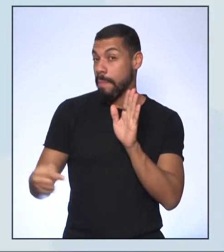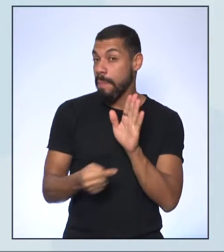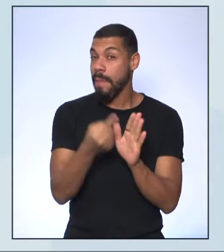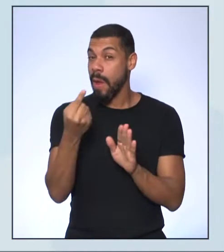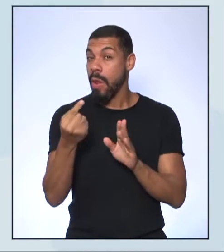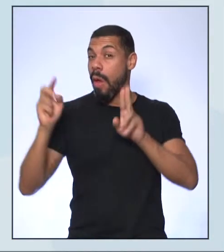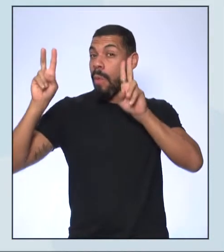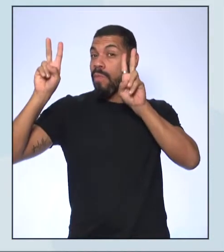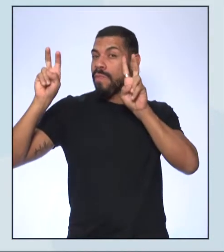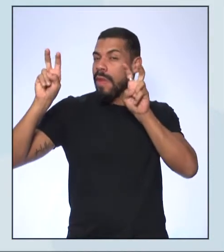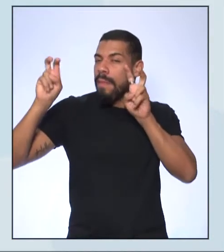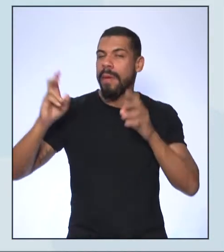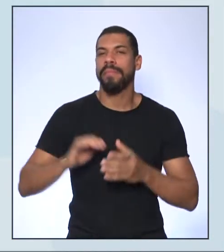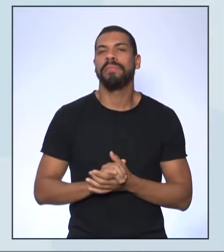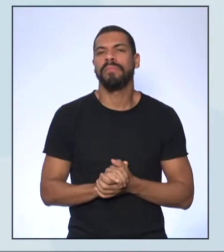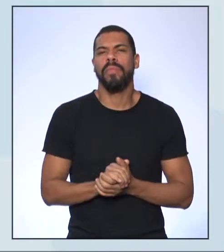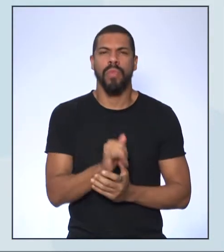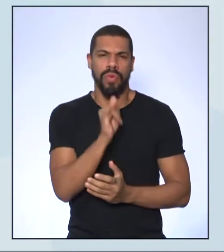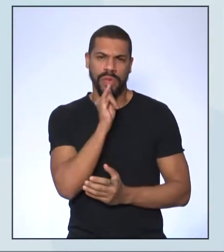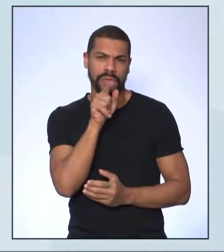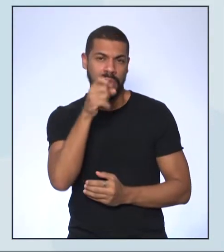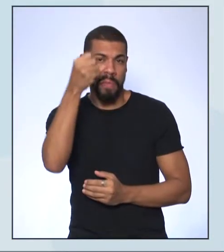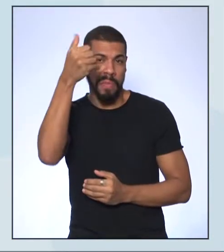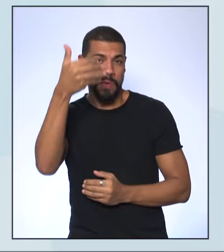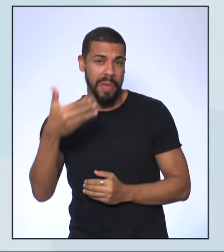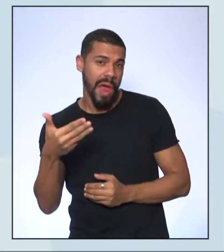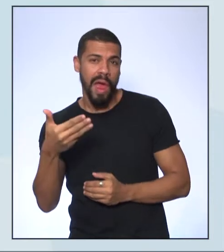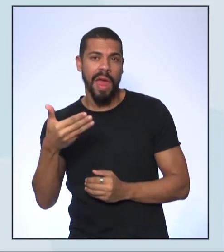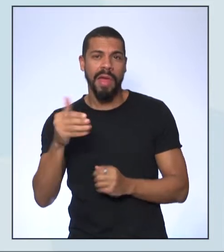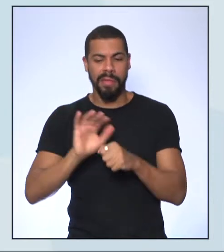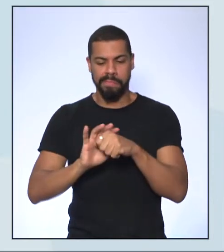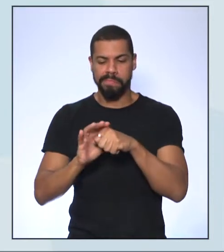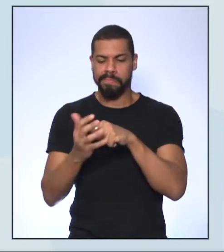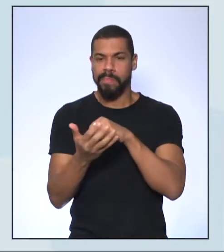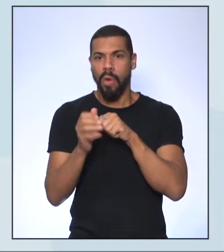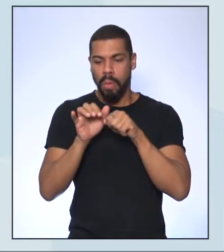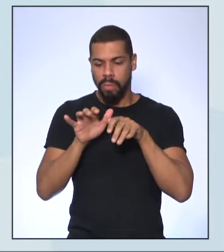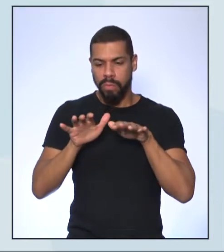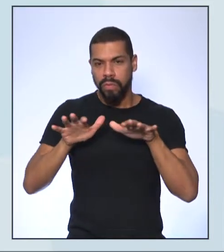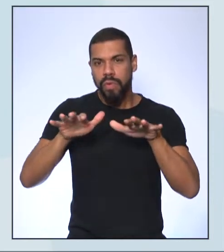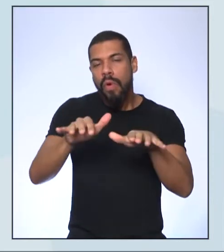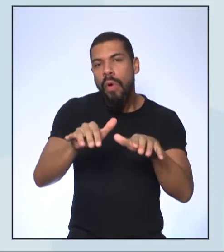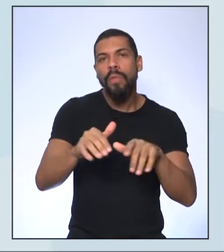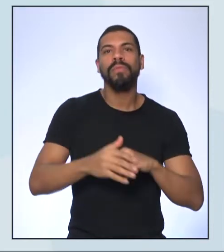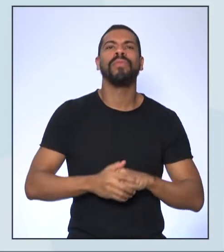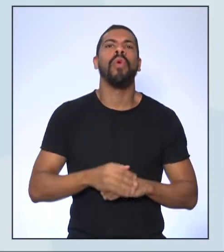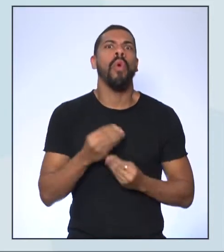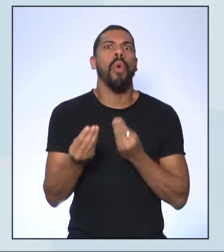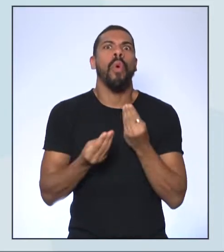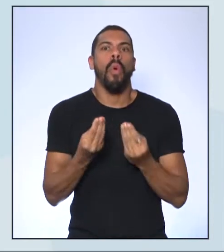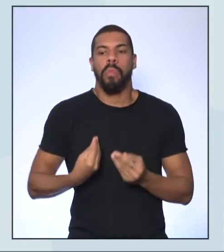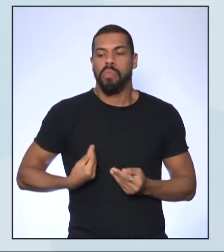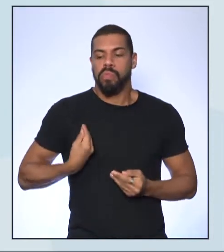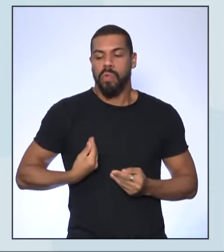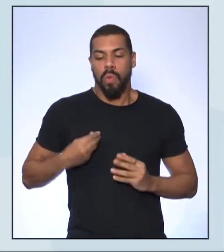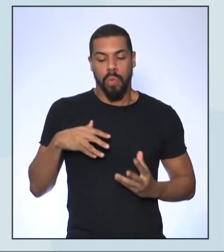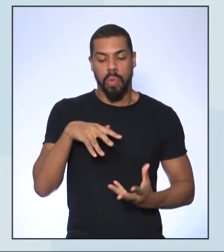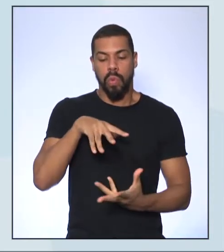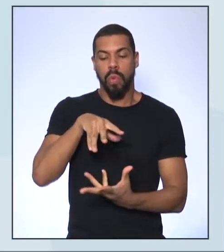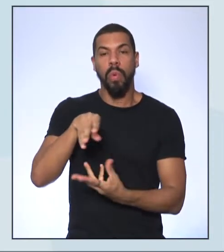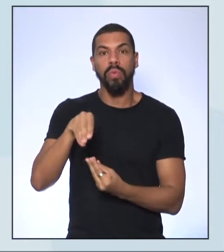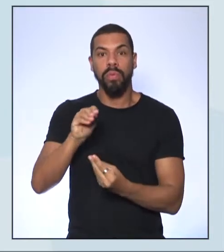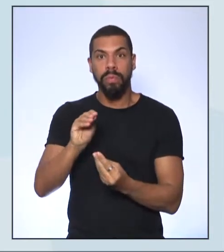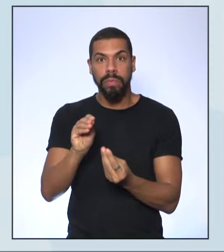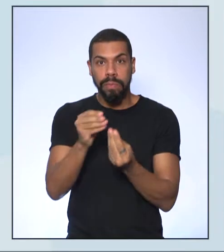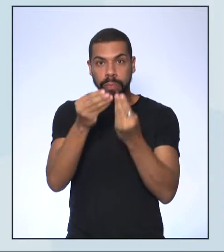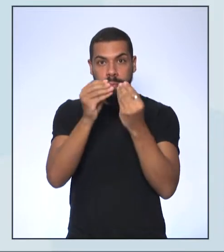dessa história. Você pode falar, por exemplo, da questão da pandemia. Você pode falar dessa questão, como é que vai ser esse mundo novo